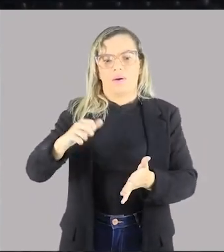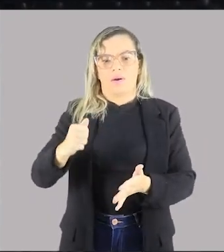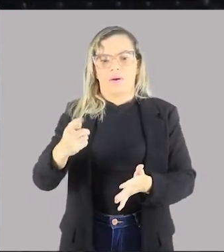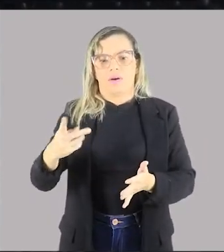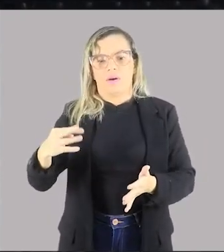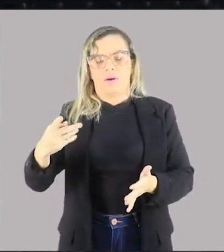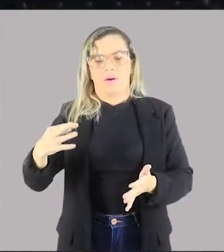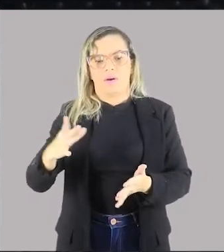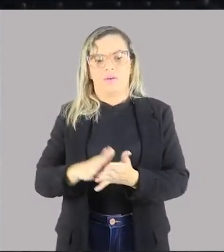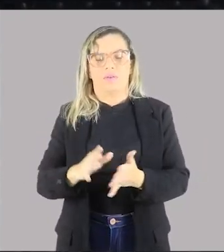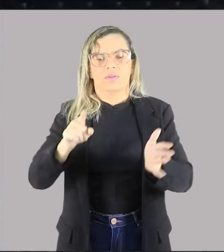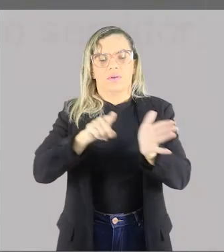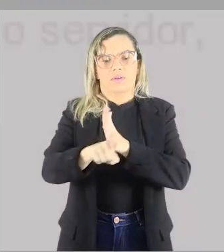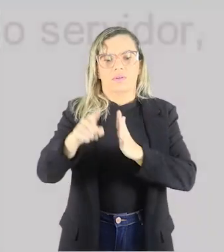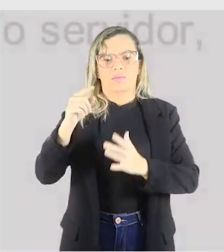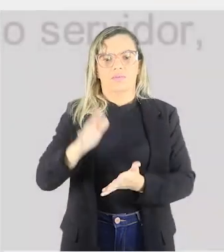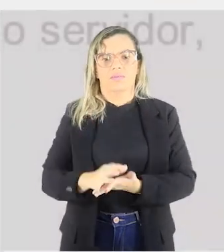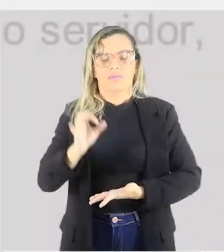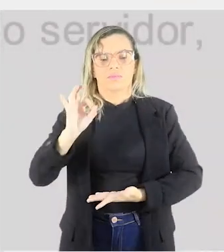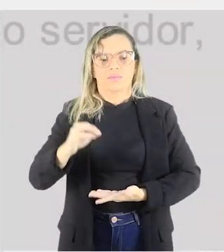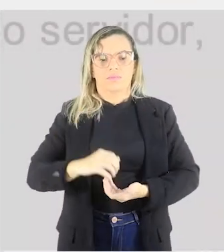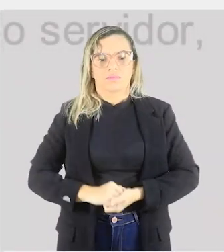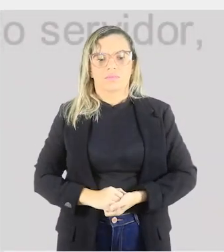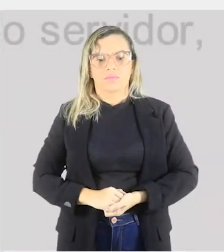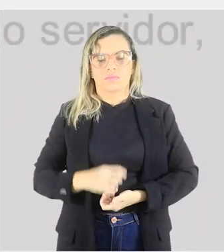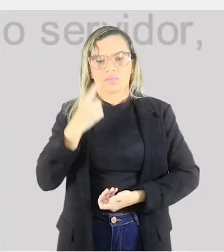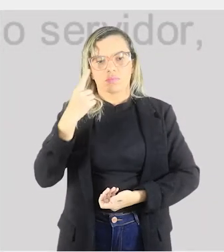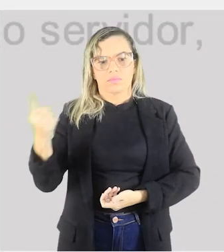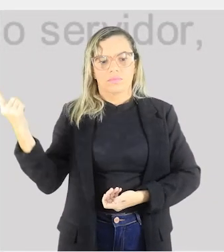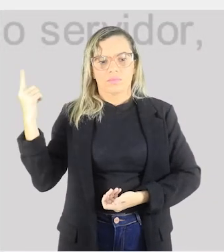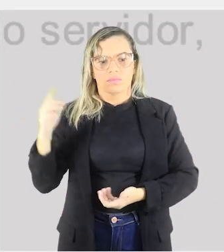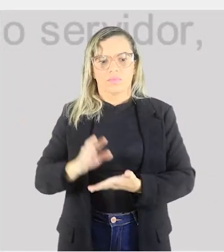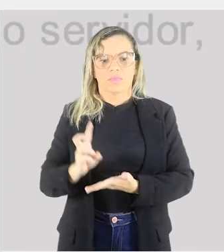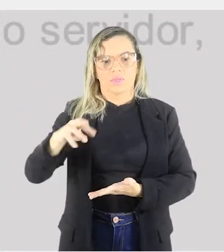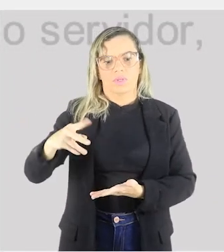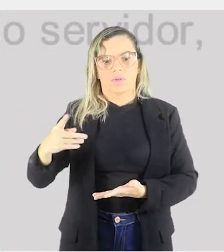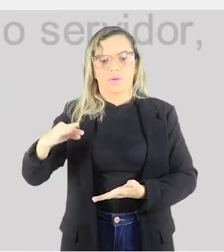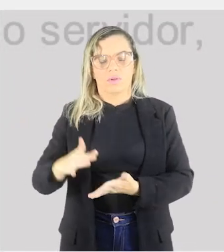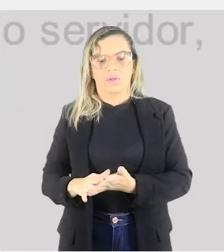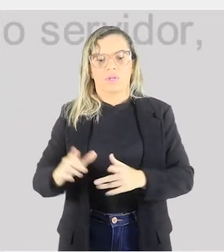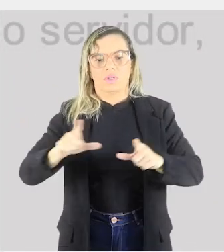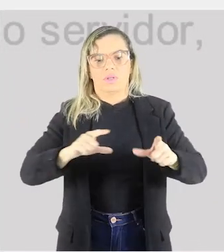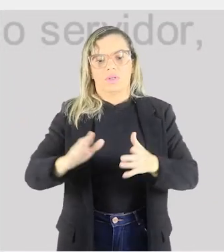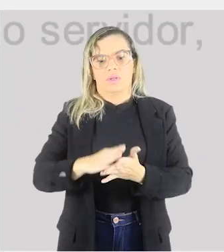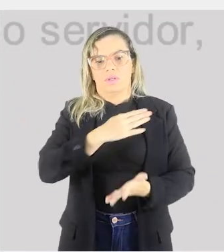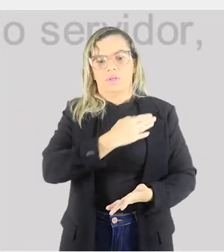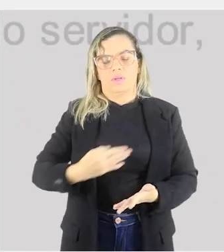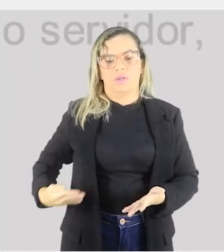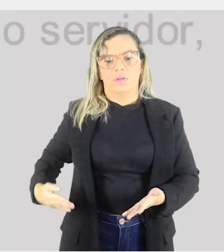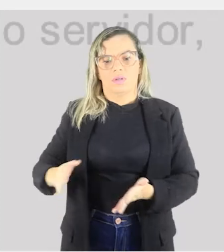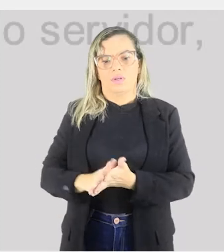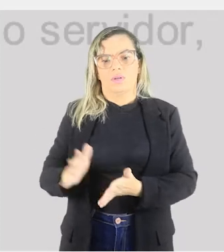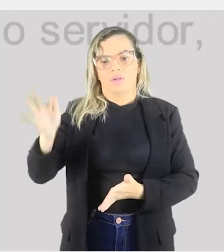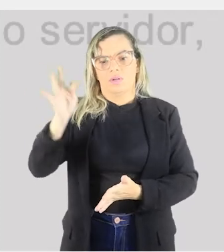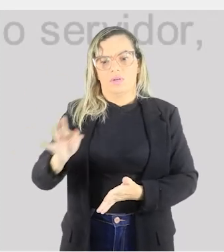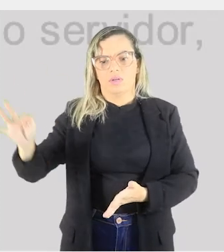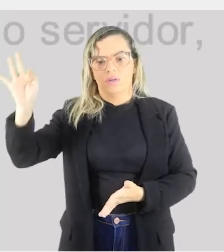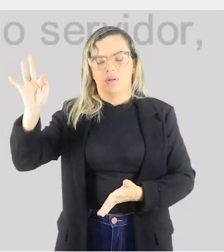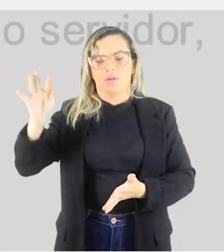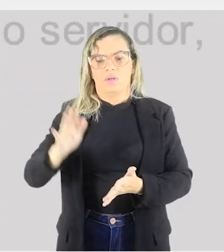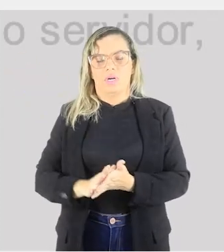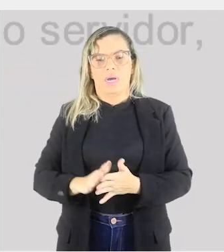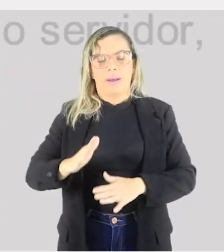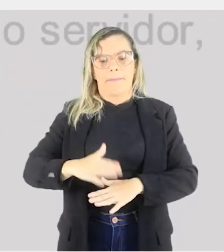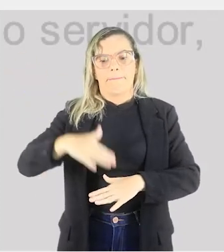advertência. Vamos às questões, certo? Marcos Paulo é servidor público federal há mais de 5 anos. Isso quer dizer que ele é um servidor público